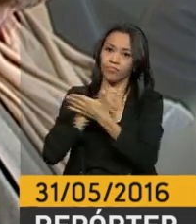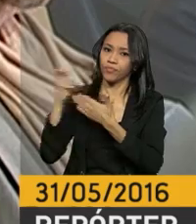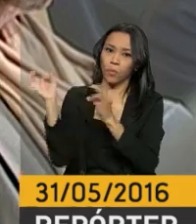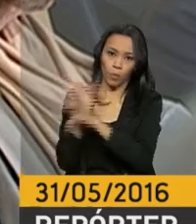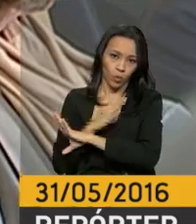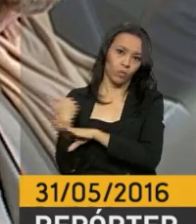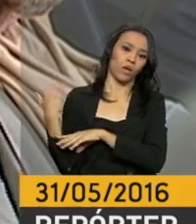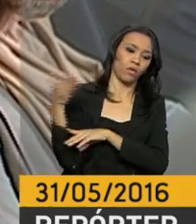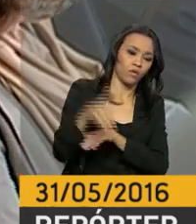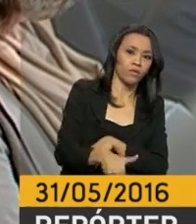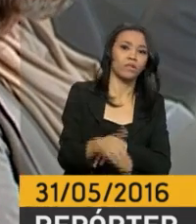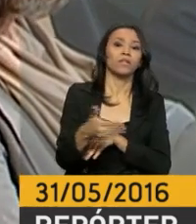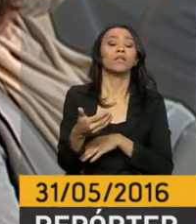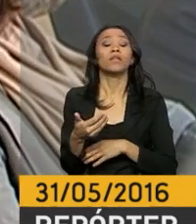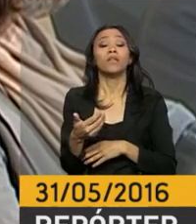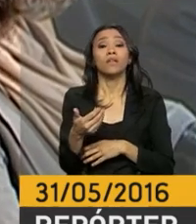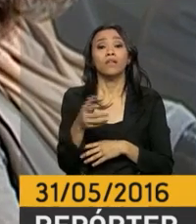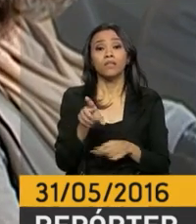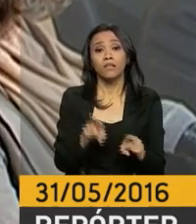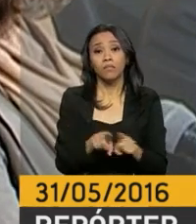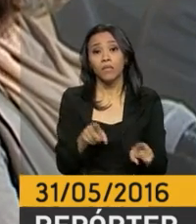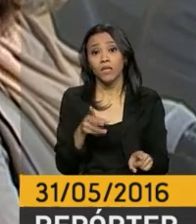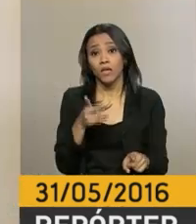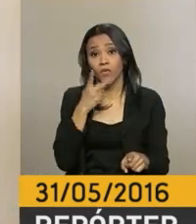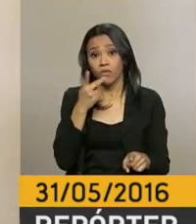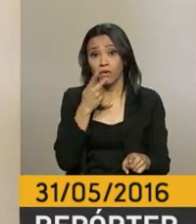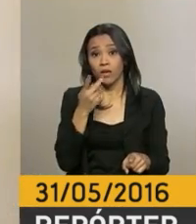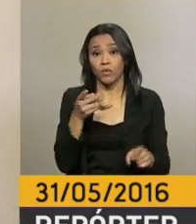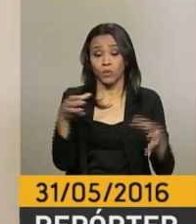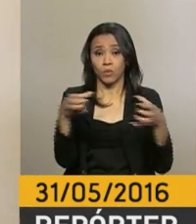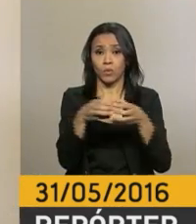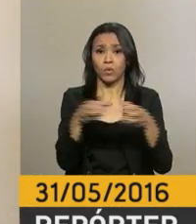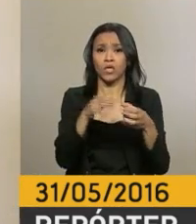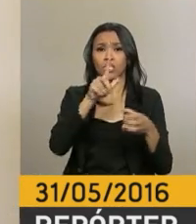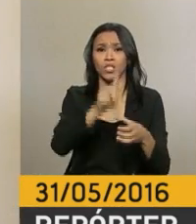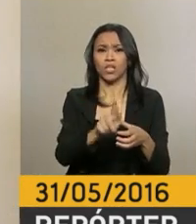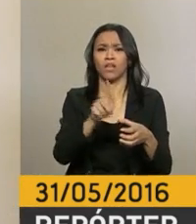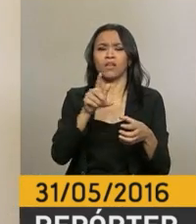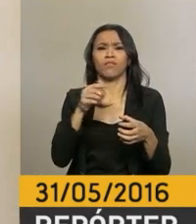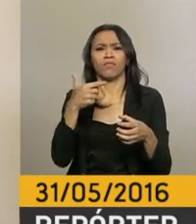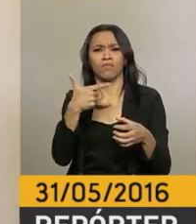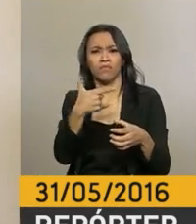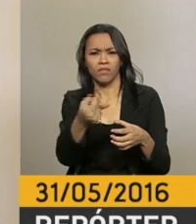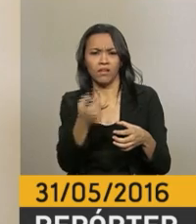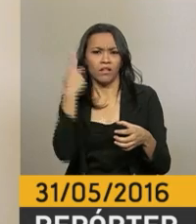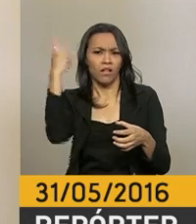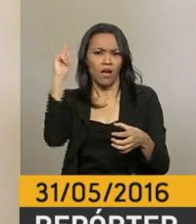resolução instituindo, junto com o GEVID, o Grupo Especial das